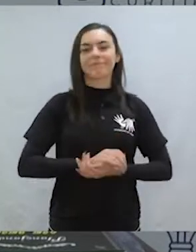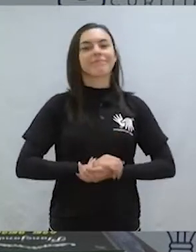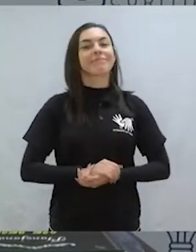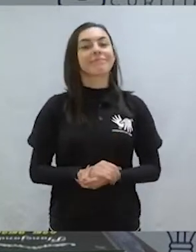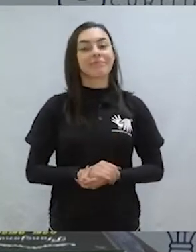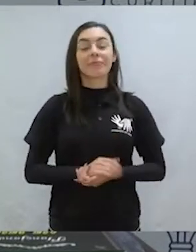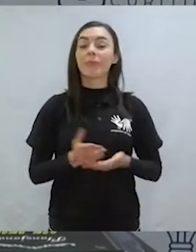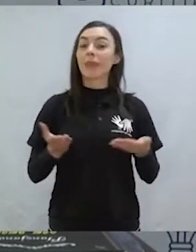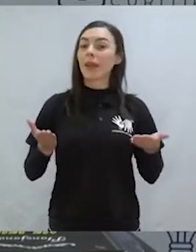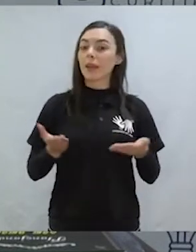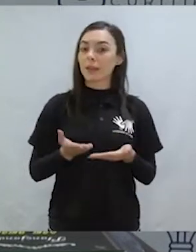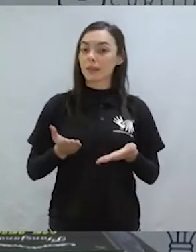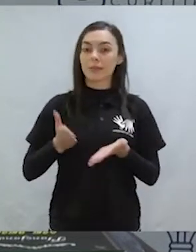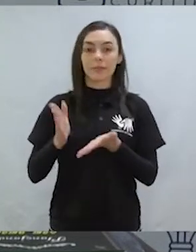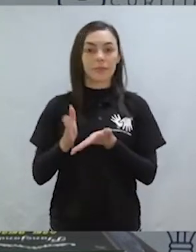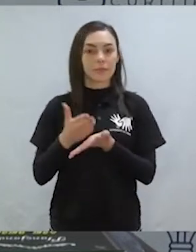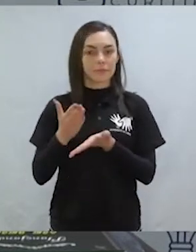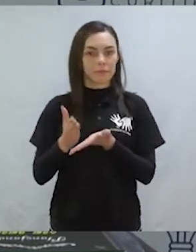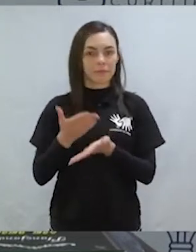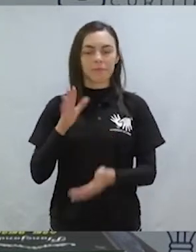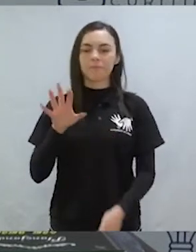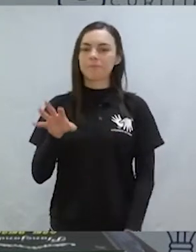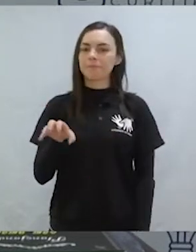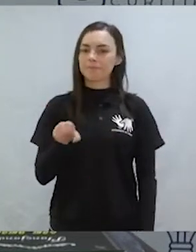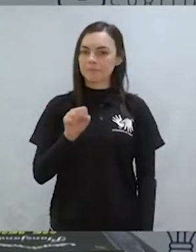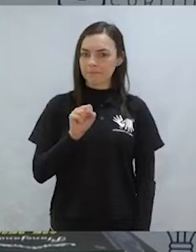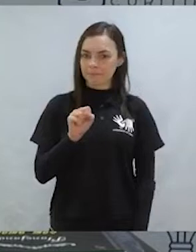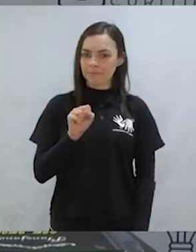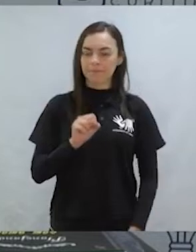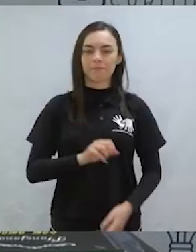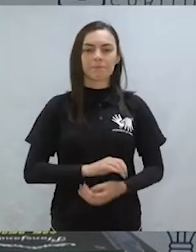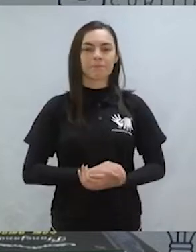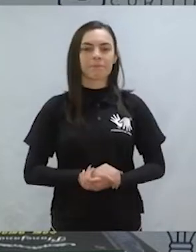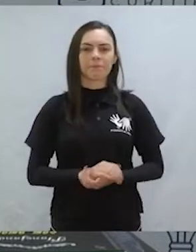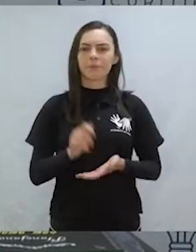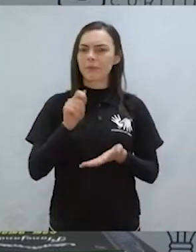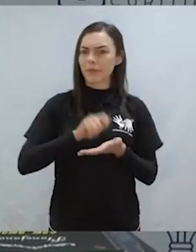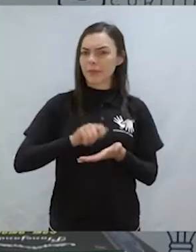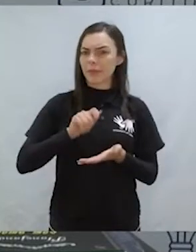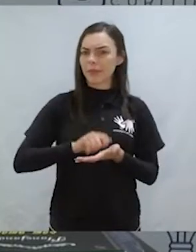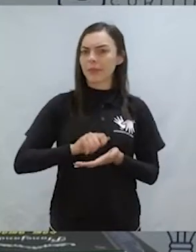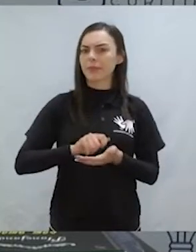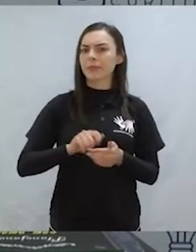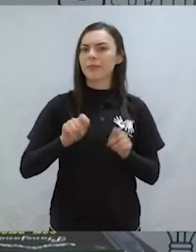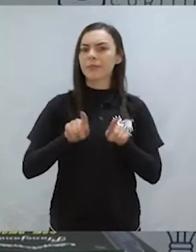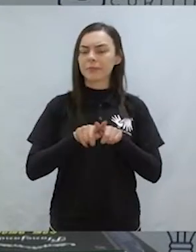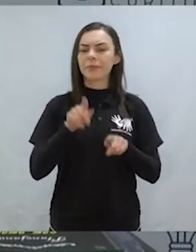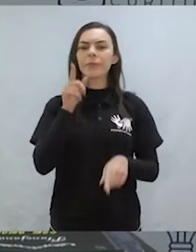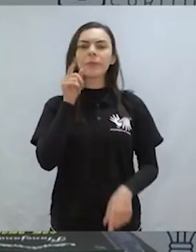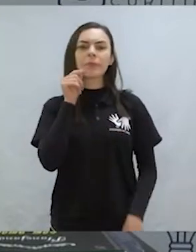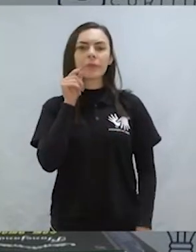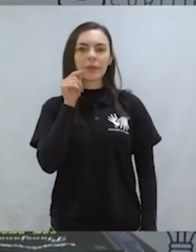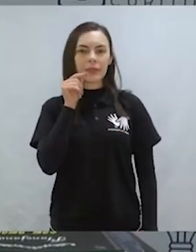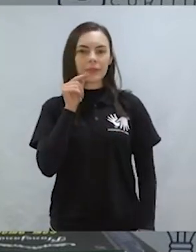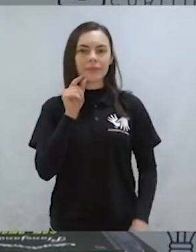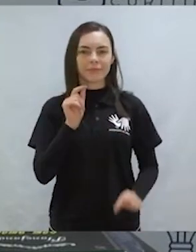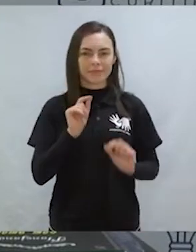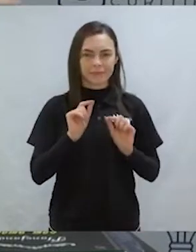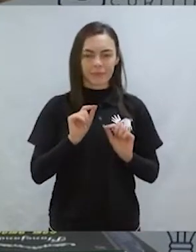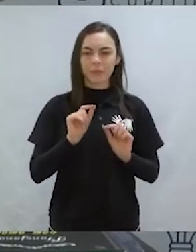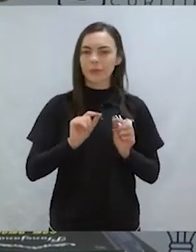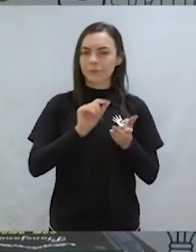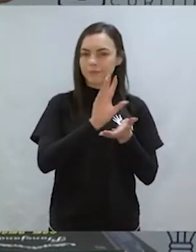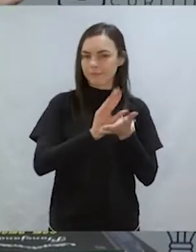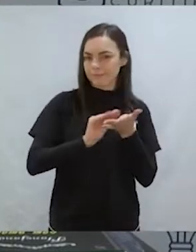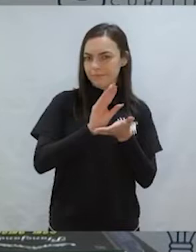aula, certo? É hora de pegar o seu caderno de escrever e o lápis